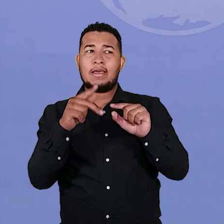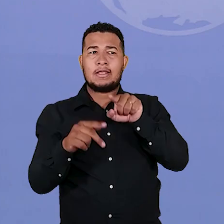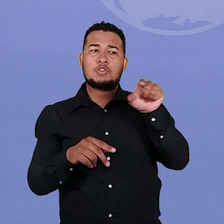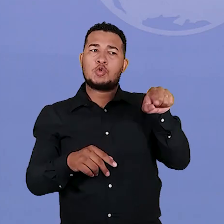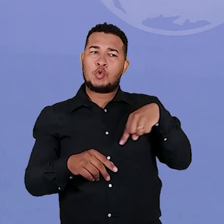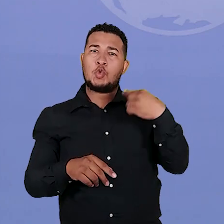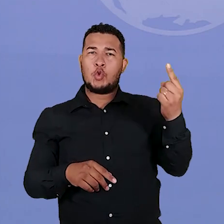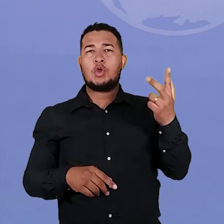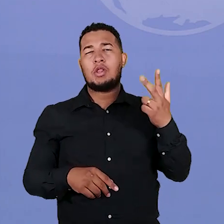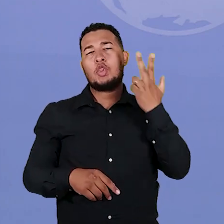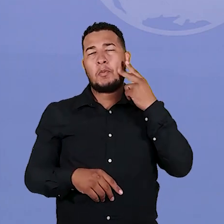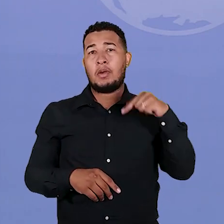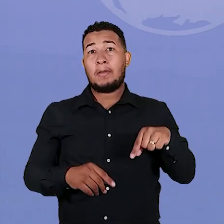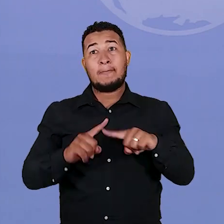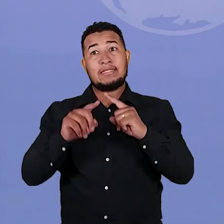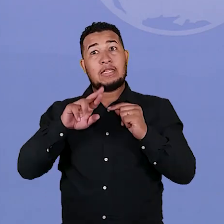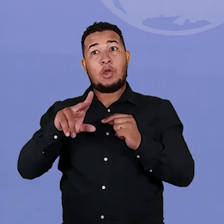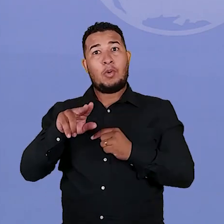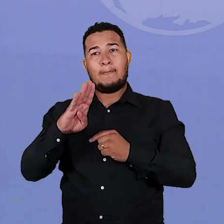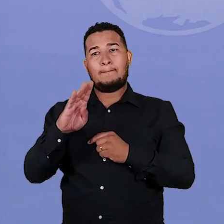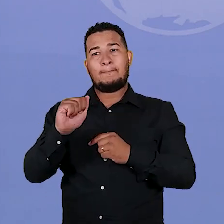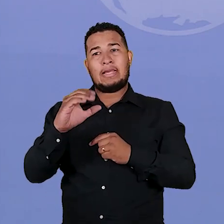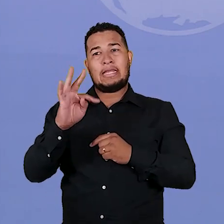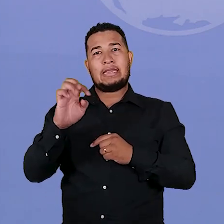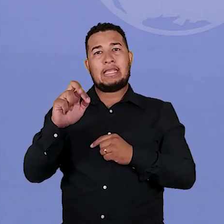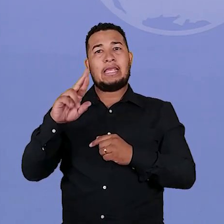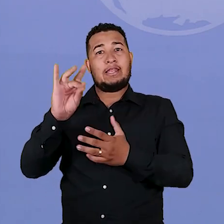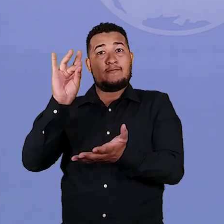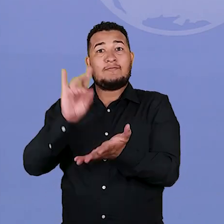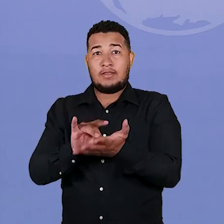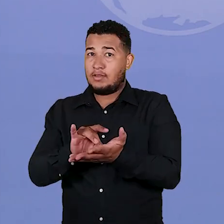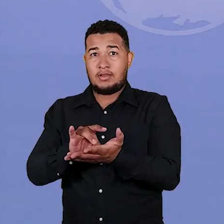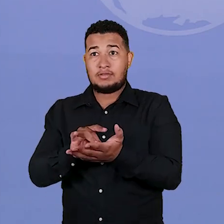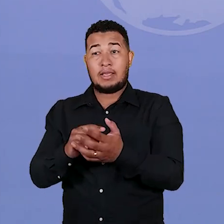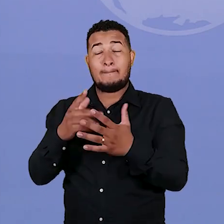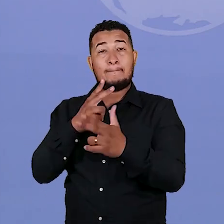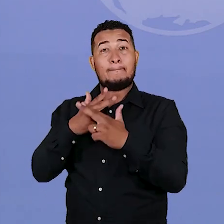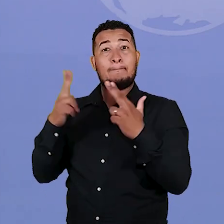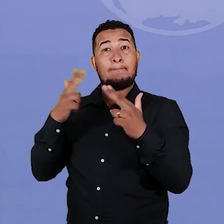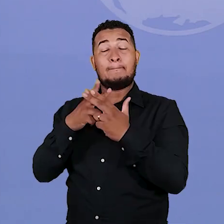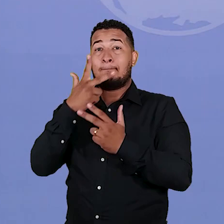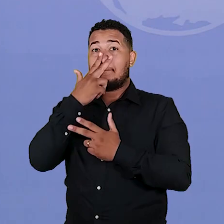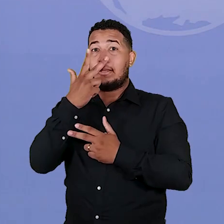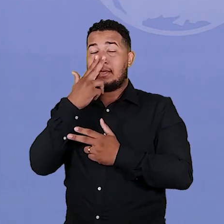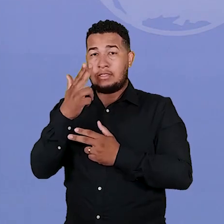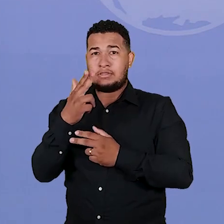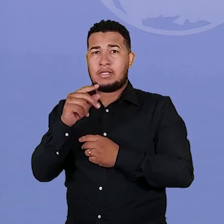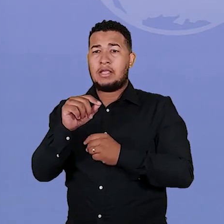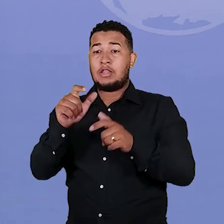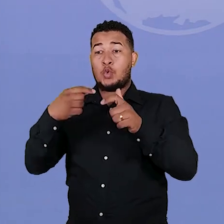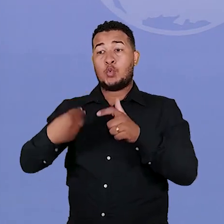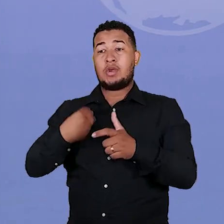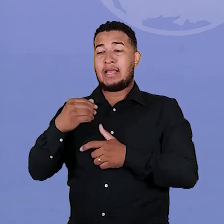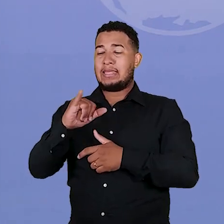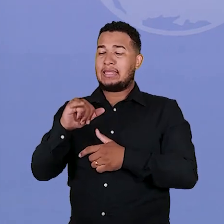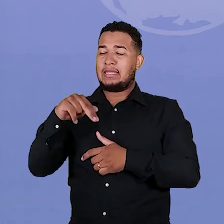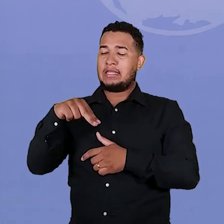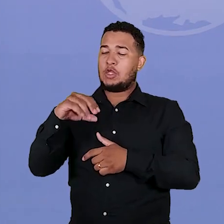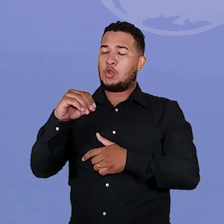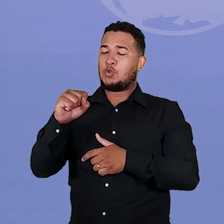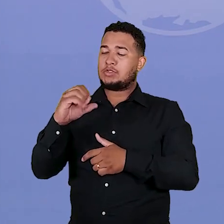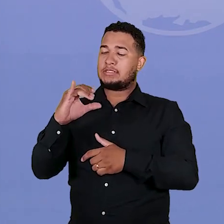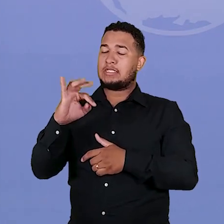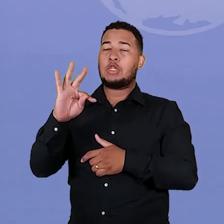um pouco aparentadas com as bactérias, mas não são bactérias, tá? E elas vivem em locais inóspitos. O que é um